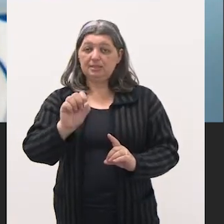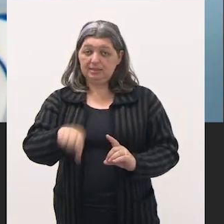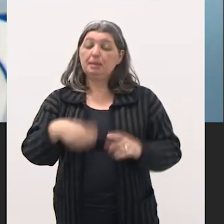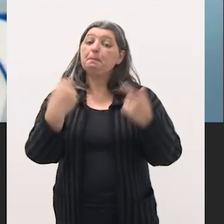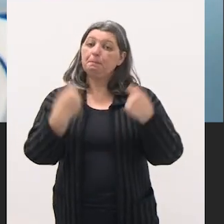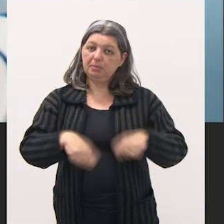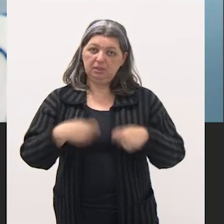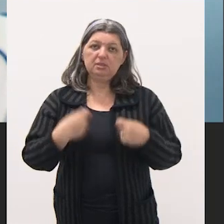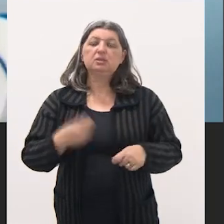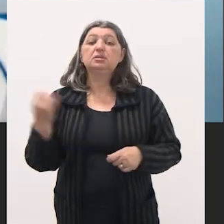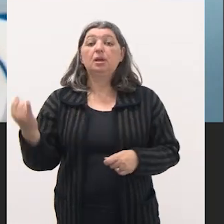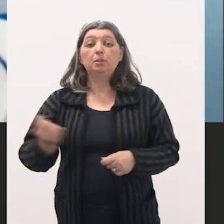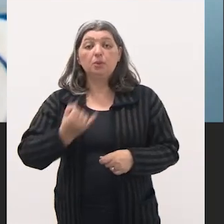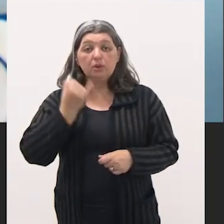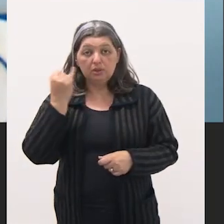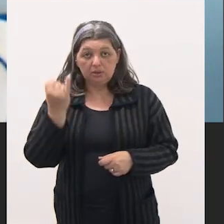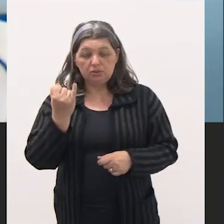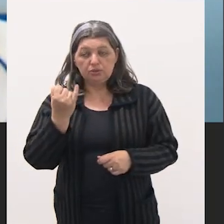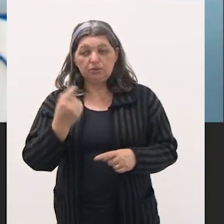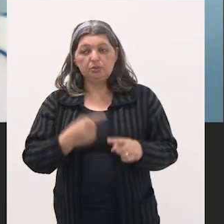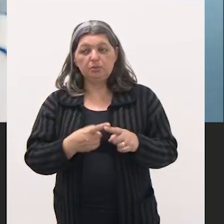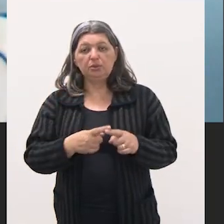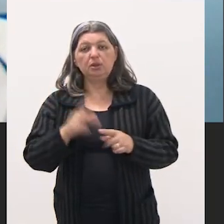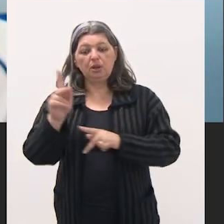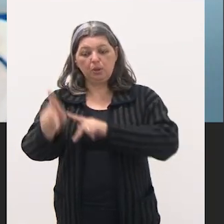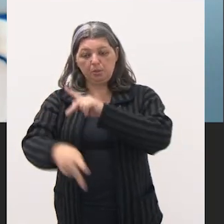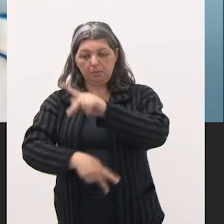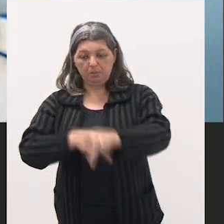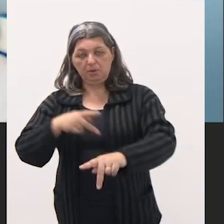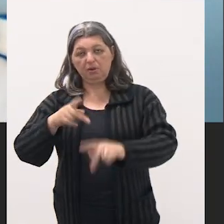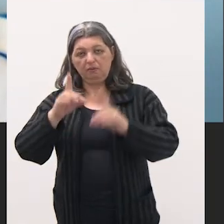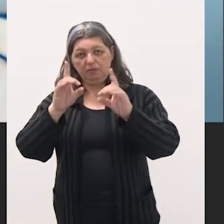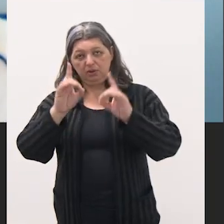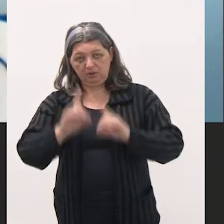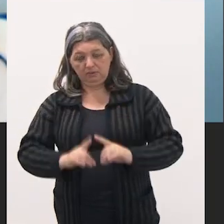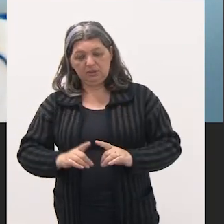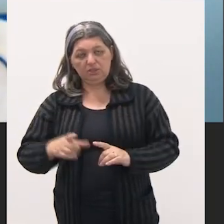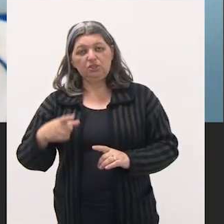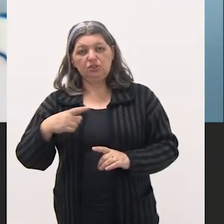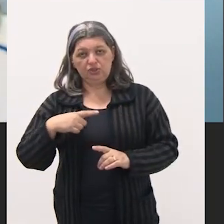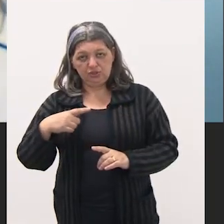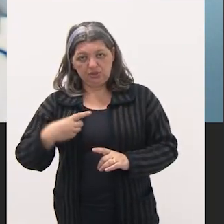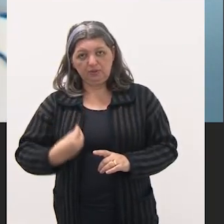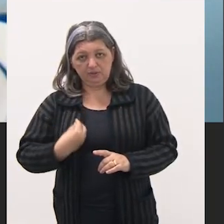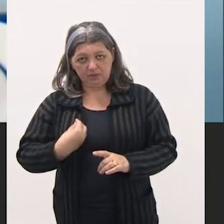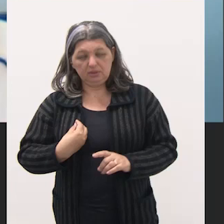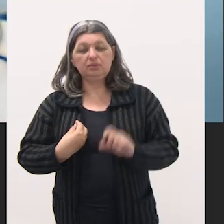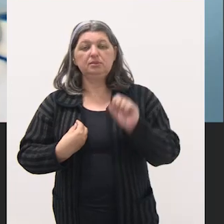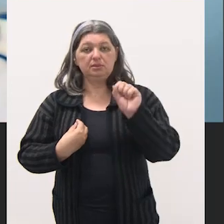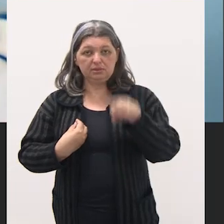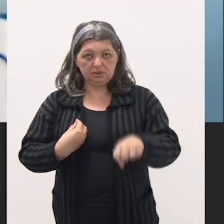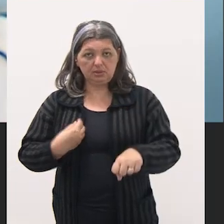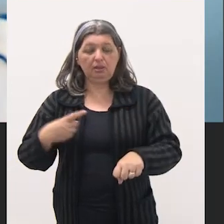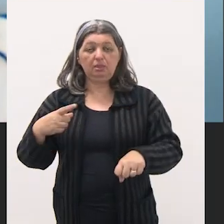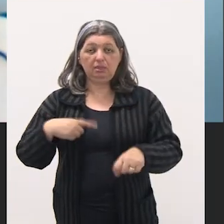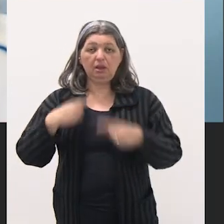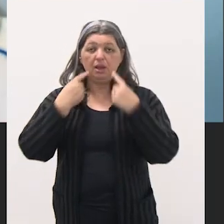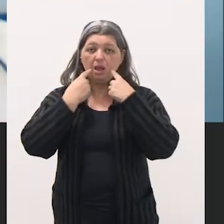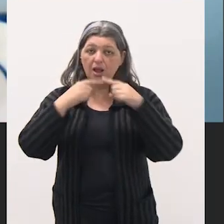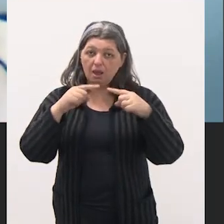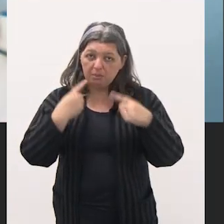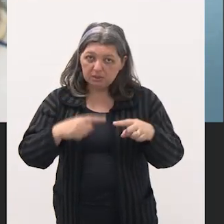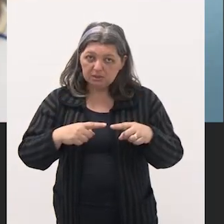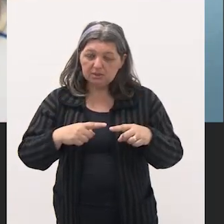É necessário? Essa população existe? Existe. Essa população tem queixa? Essa população tem queixa. Essa